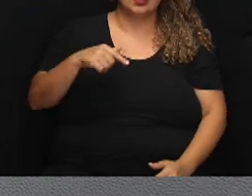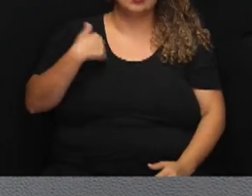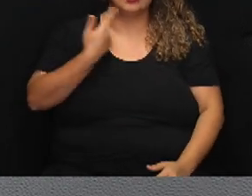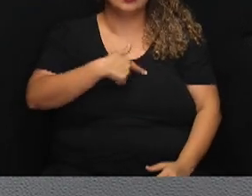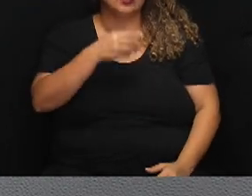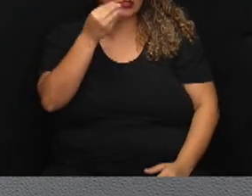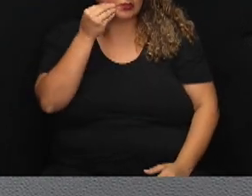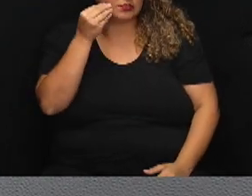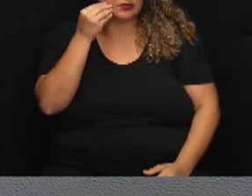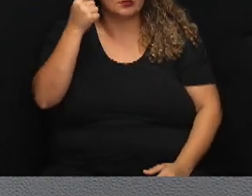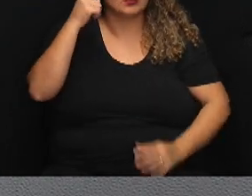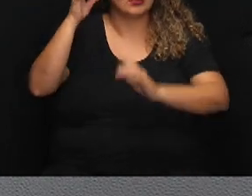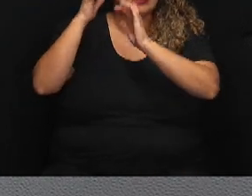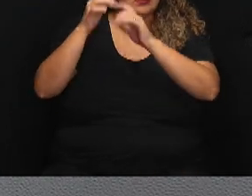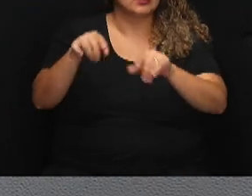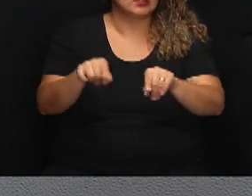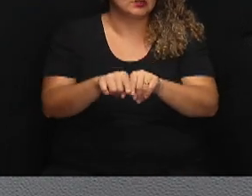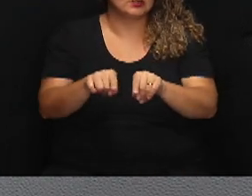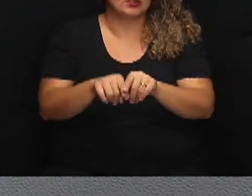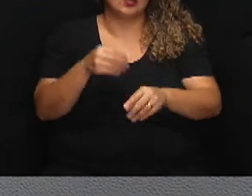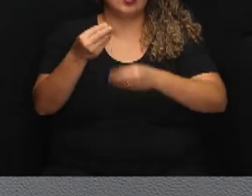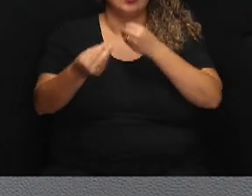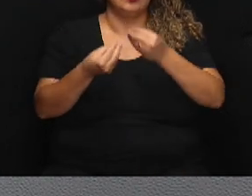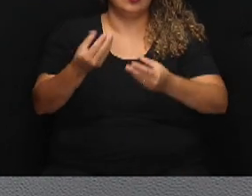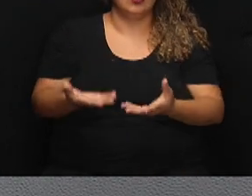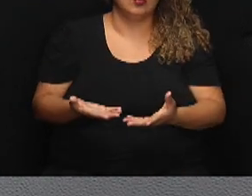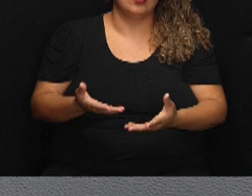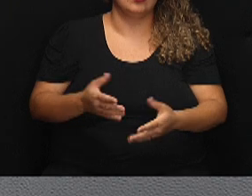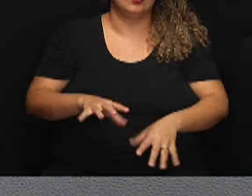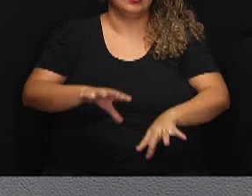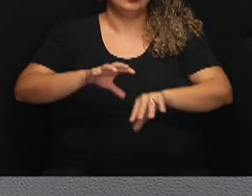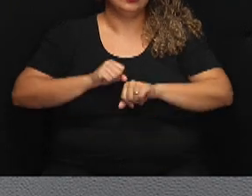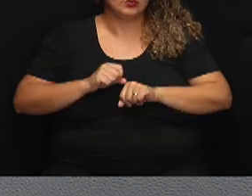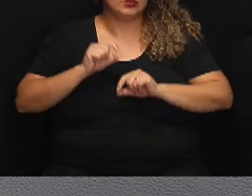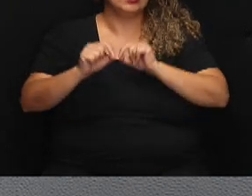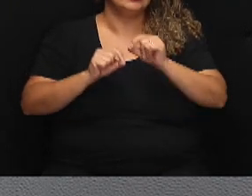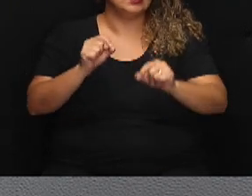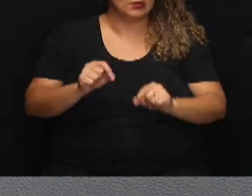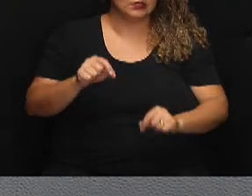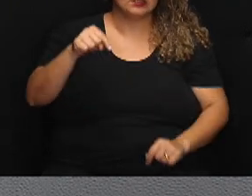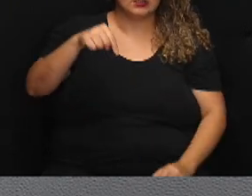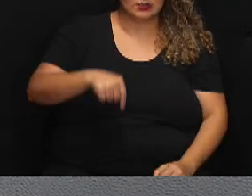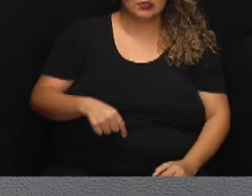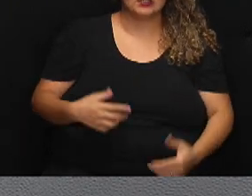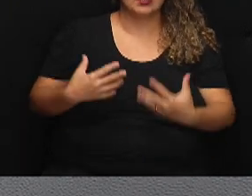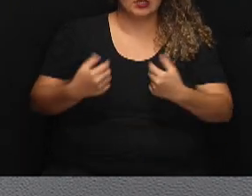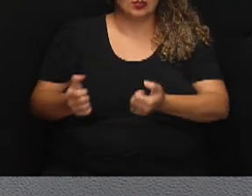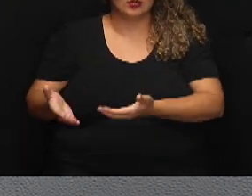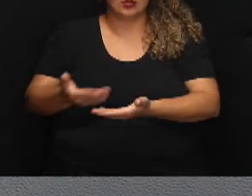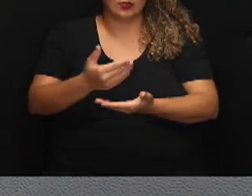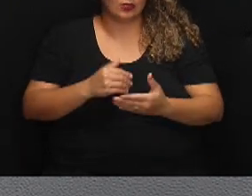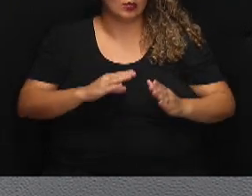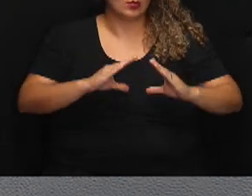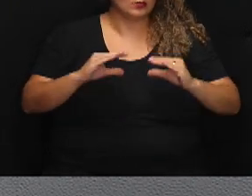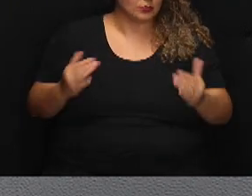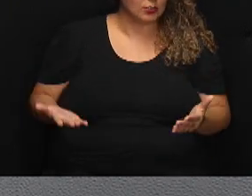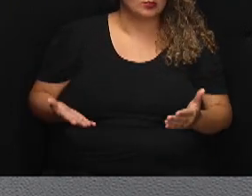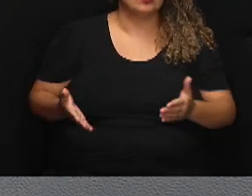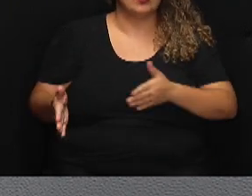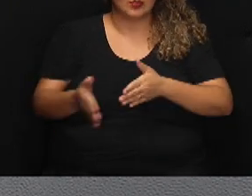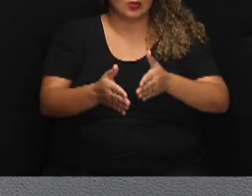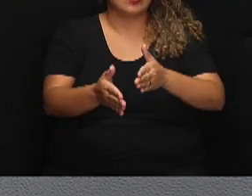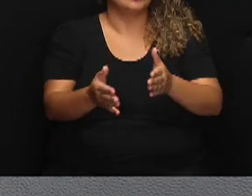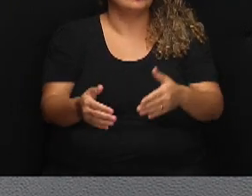tentar pensar também como que a gente já absorve quem está aqui, quem está chegando e como que a gente pode fazer cada vez mais um caminho